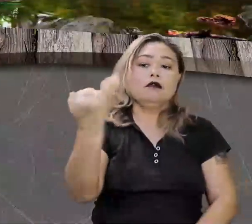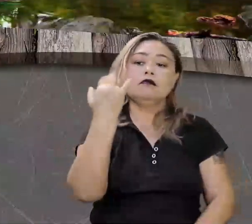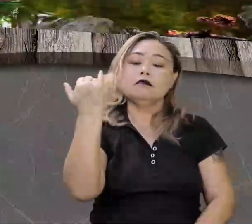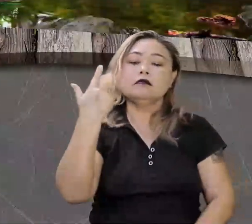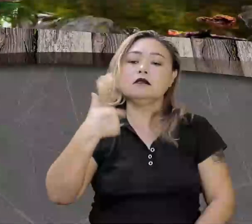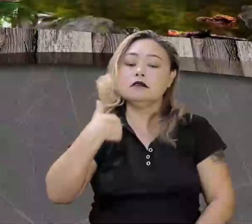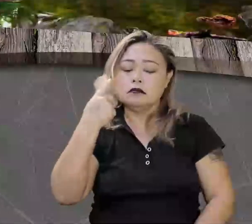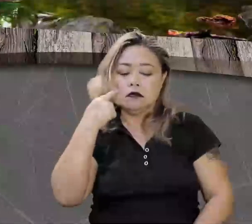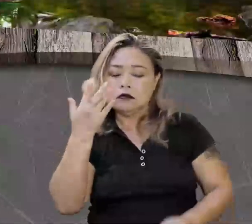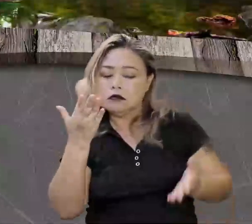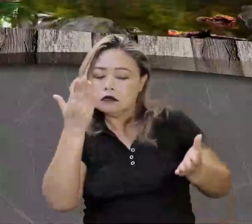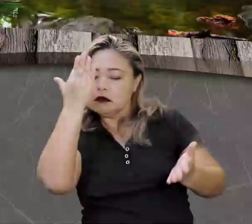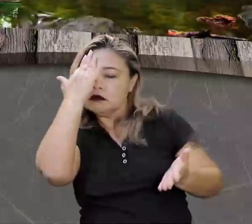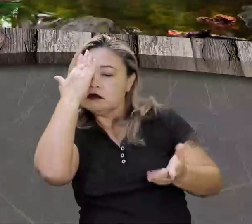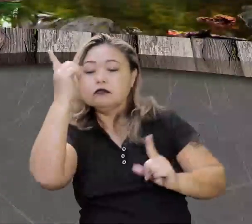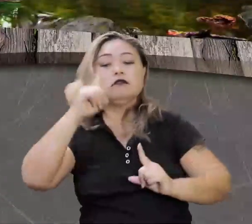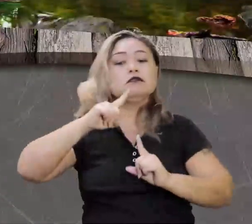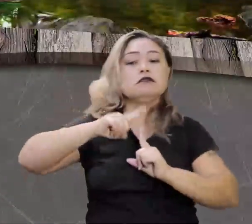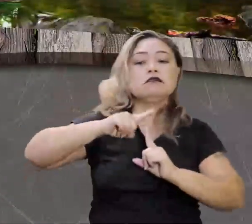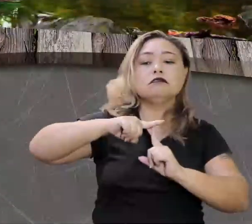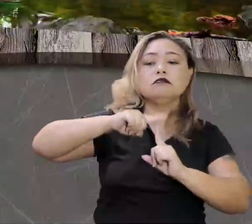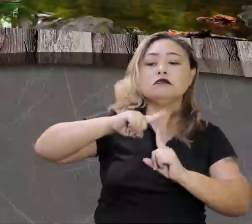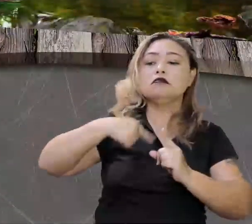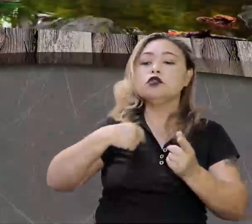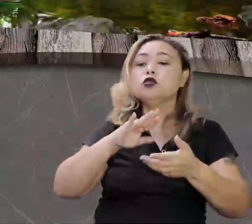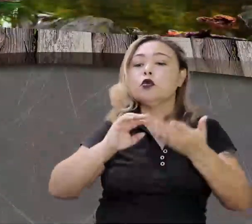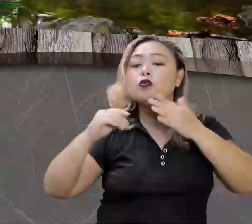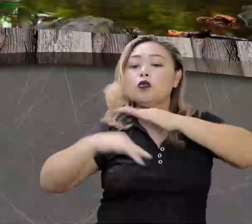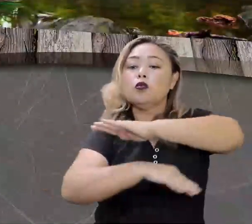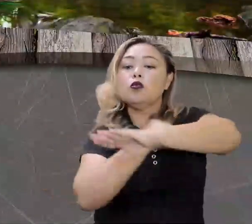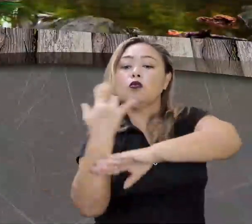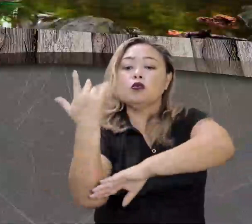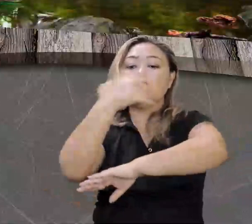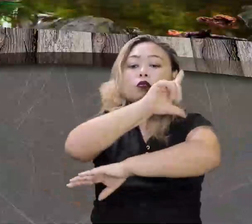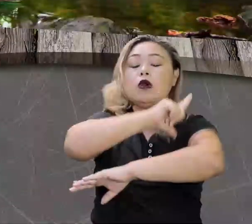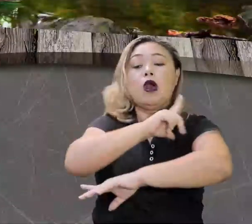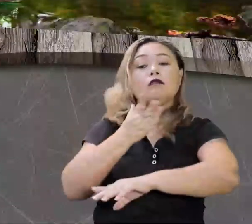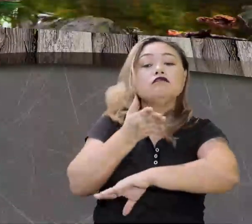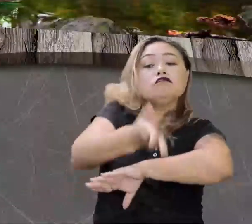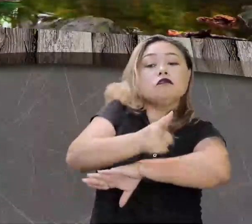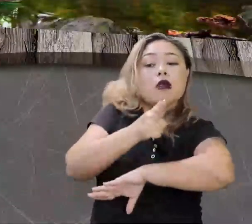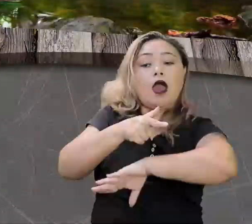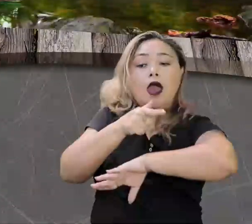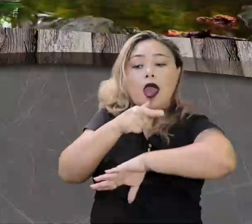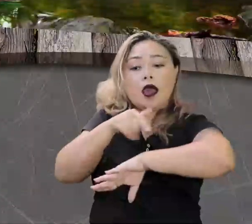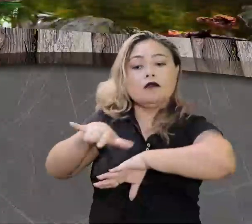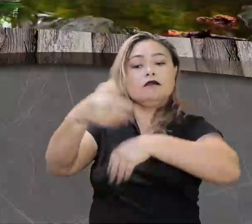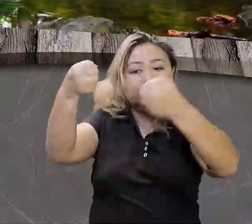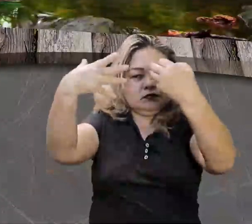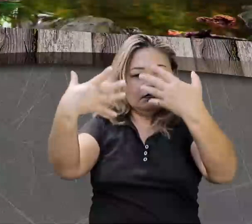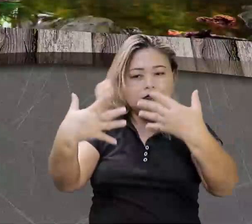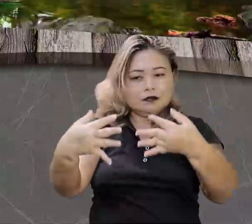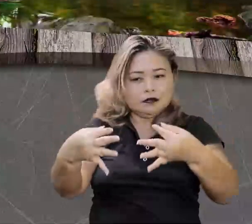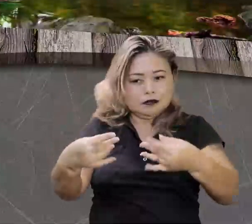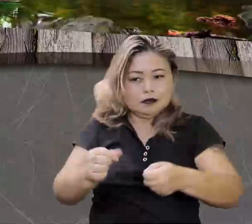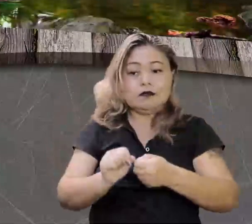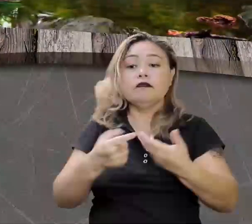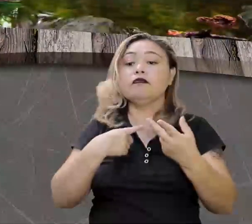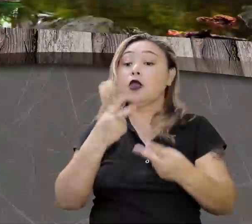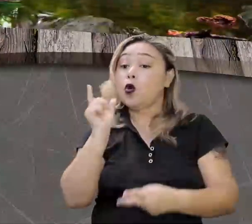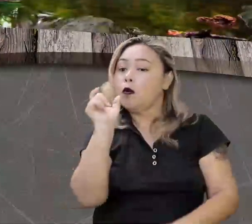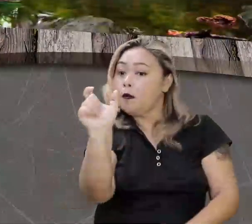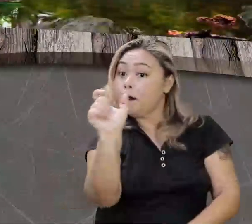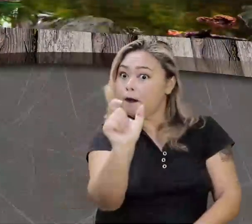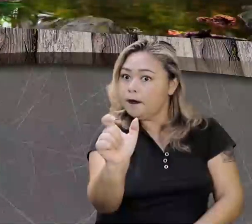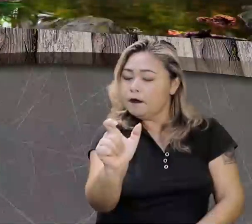marcar e identificar o tipo de ecossistema aquático que nós vamos estar descrevendo. Esses dois